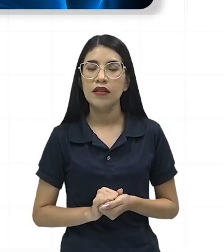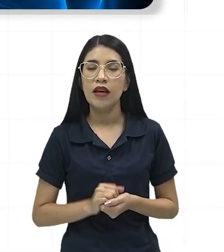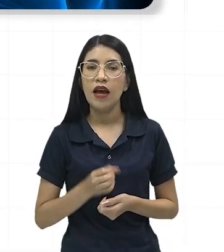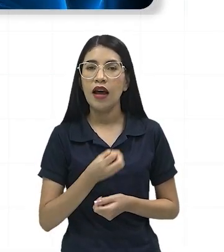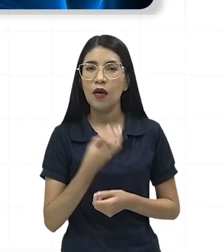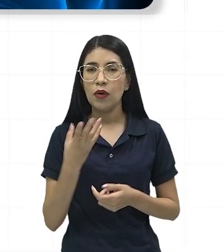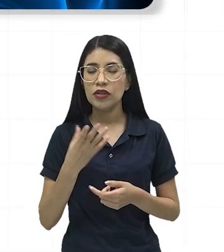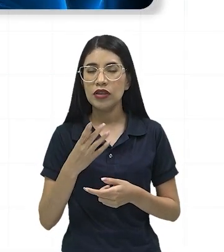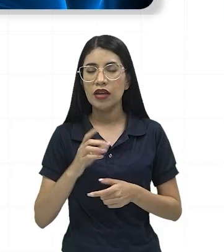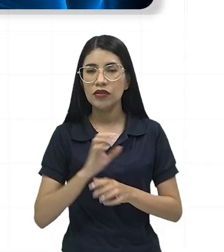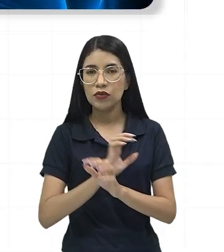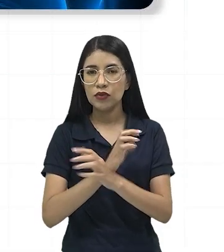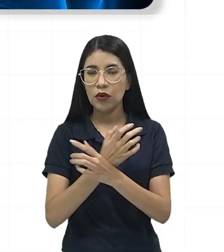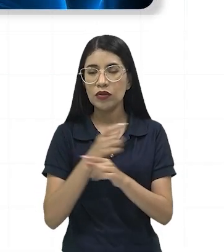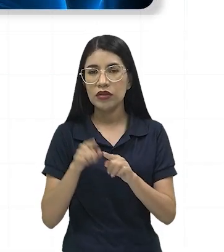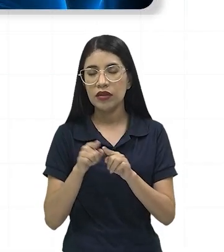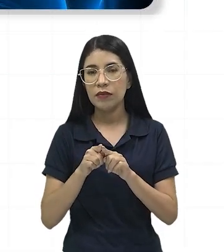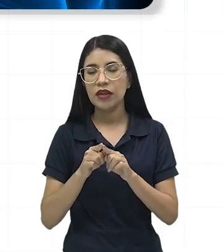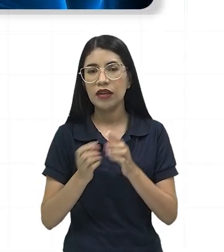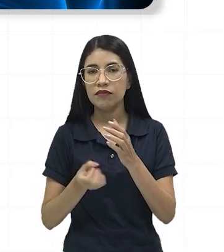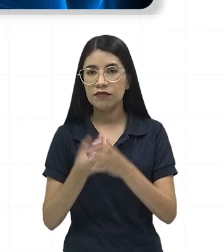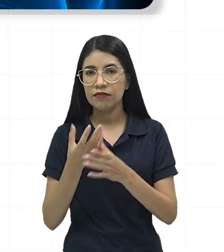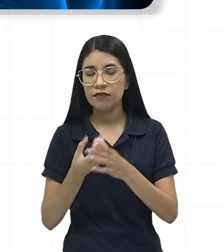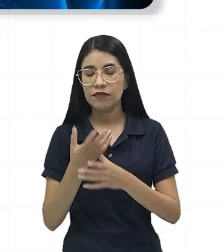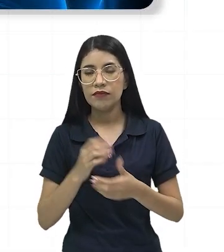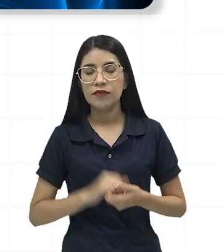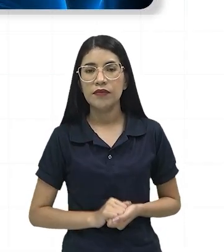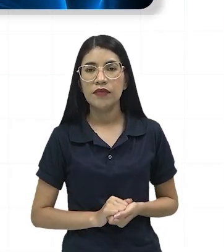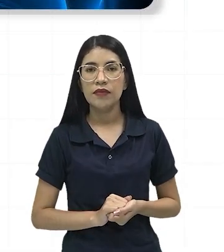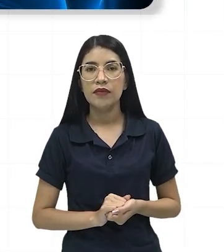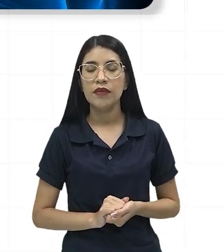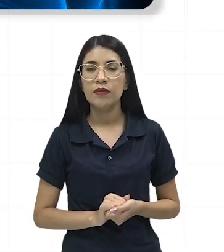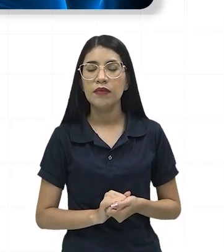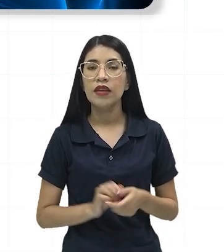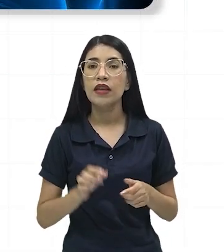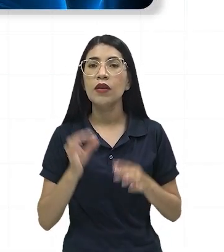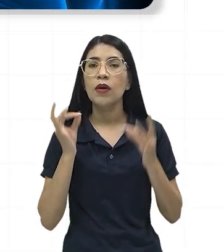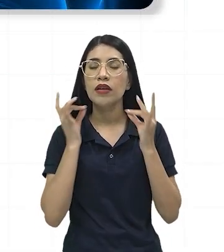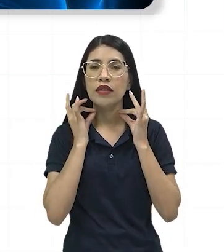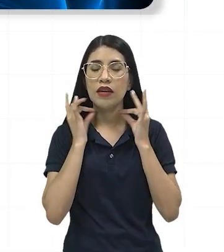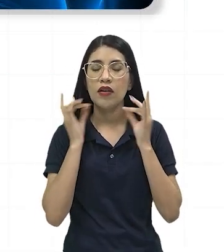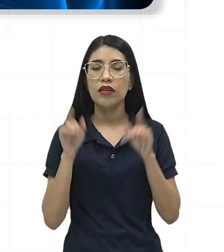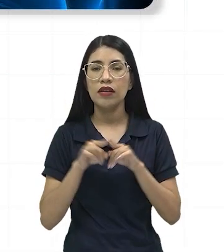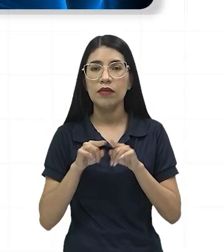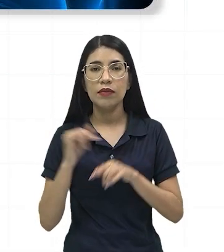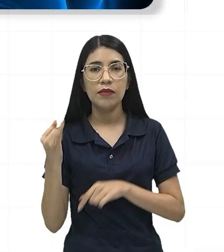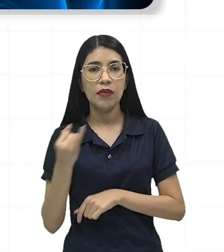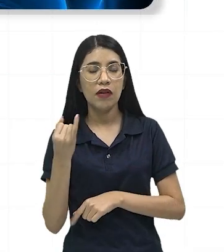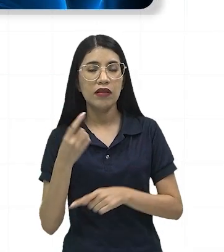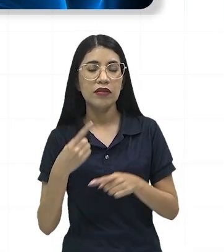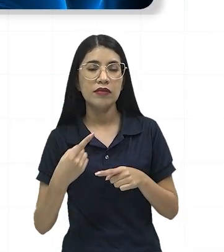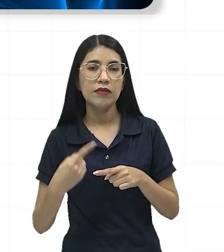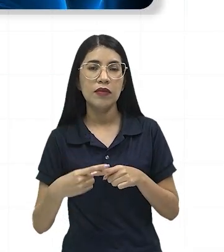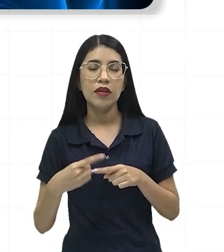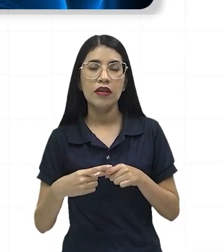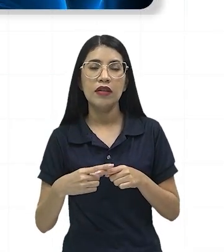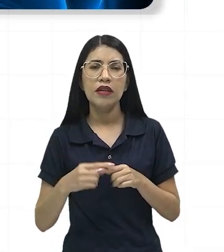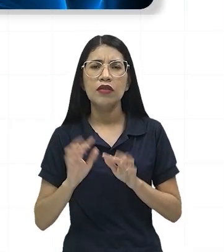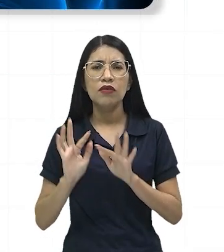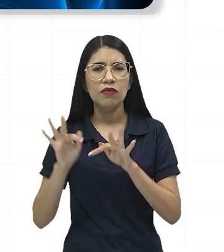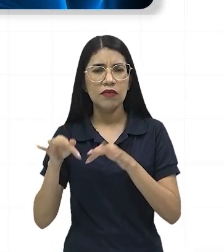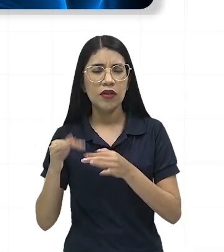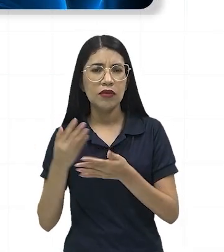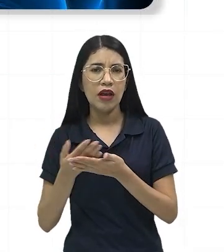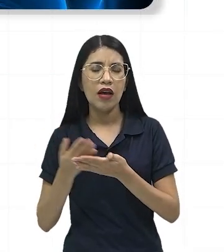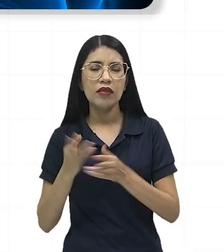de cálcio nos nossos ossos, certo? Então, a tireoide também é muito importante, porque no final